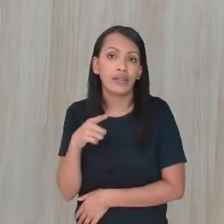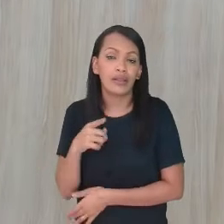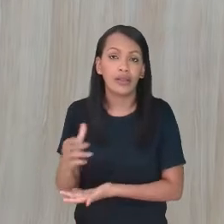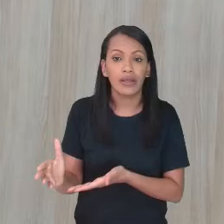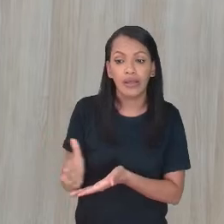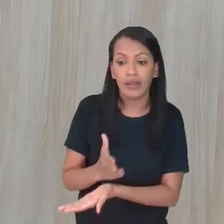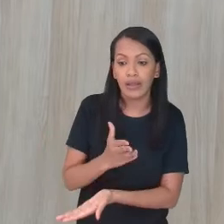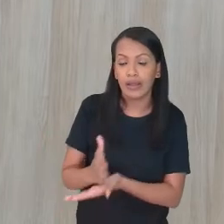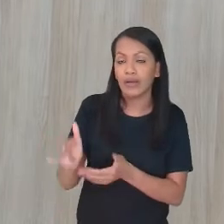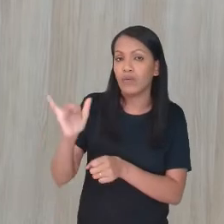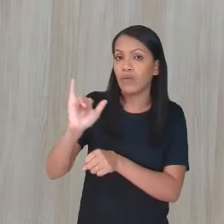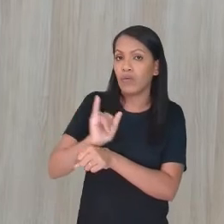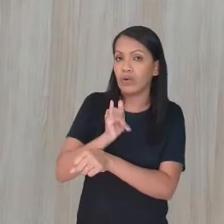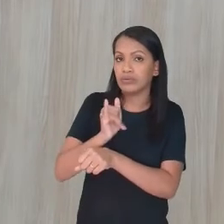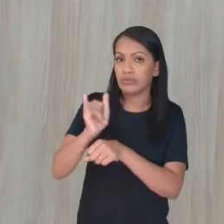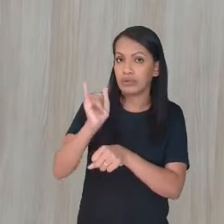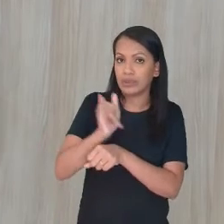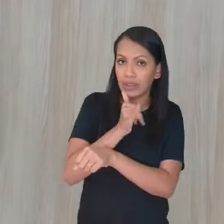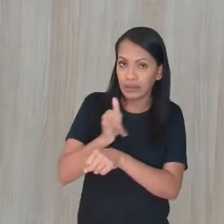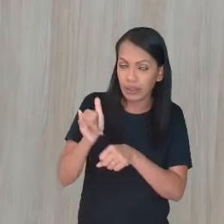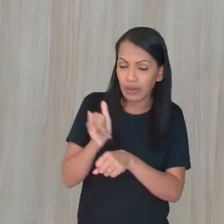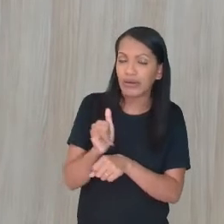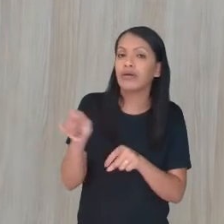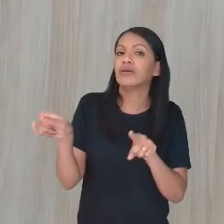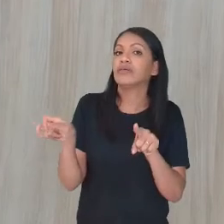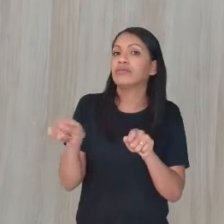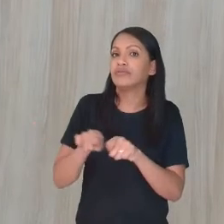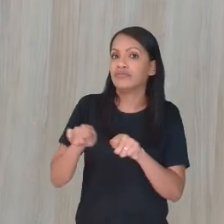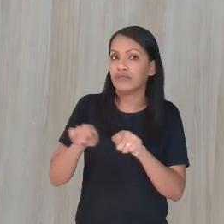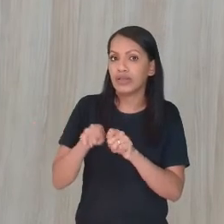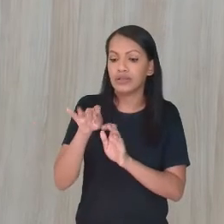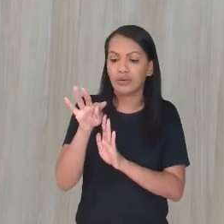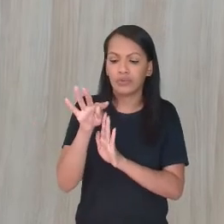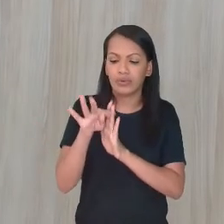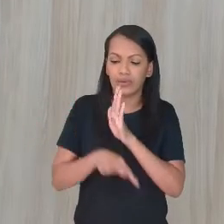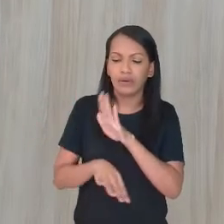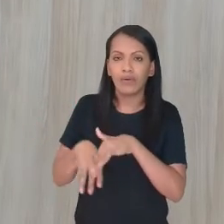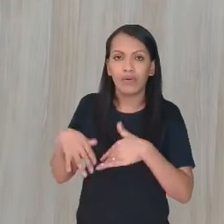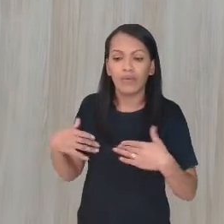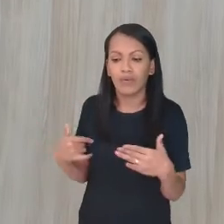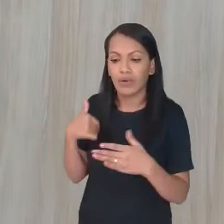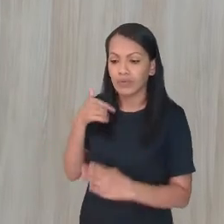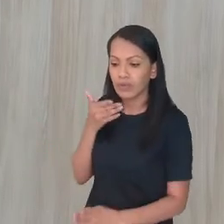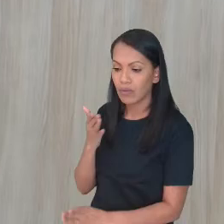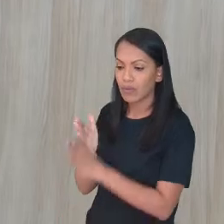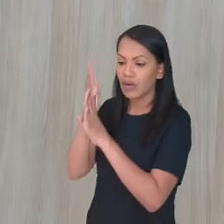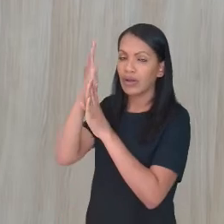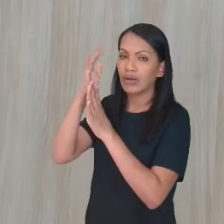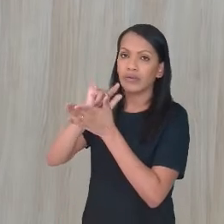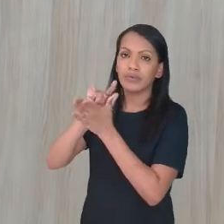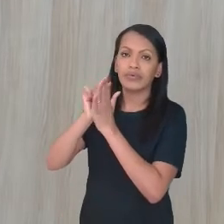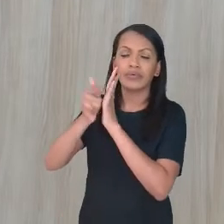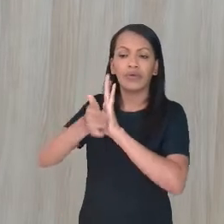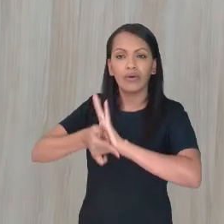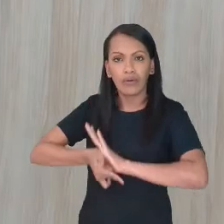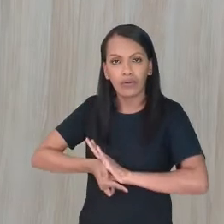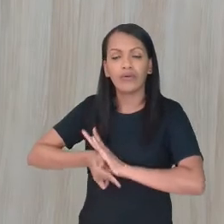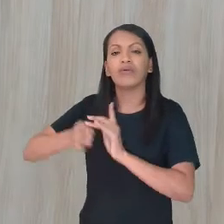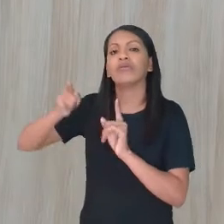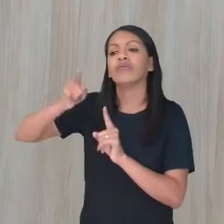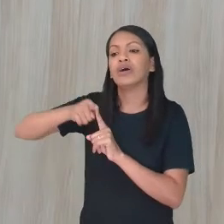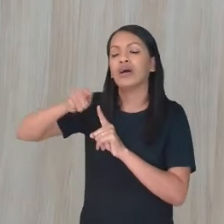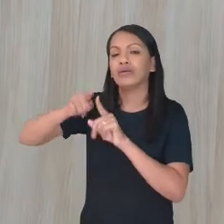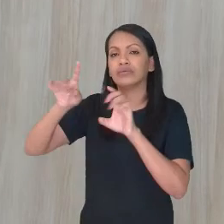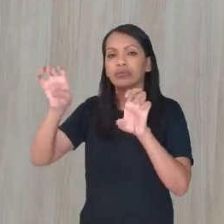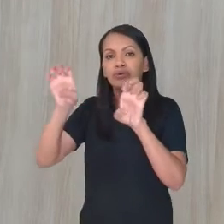algumas estratégias de produção de texto. Quando a gente encontra o gênero textual, quando a gente encontra a